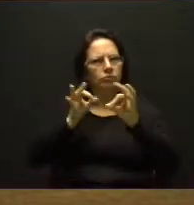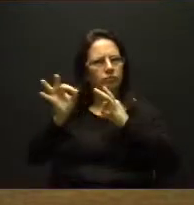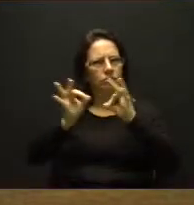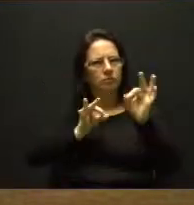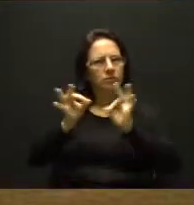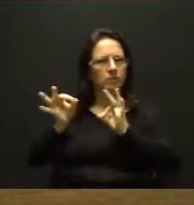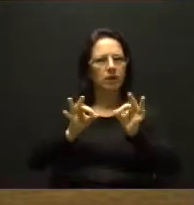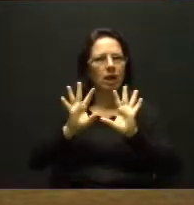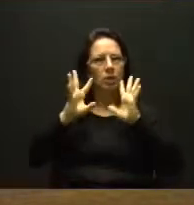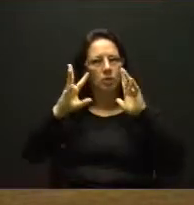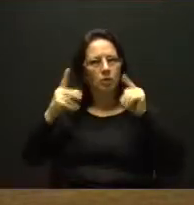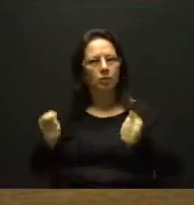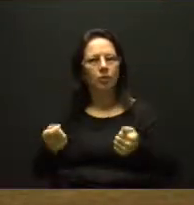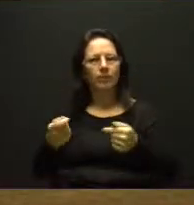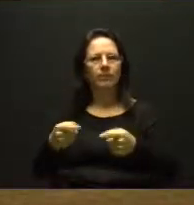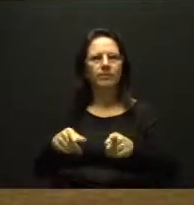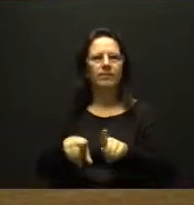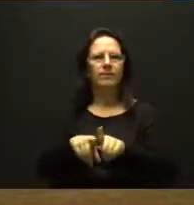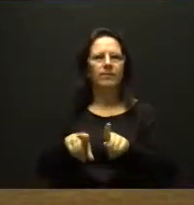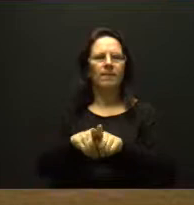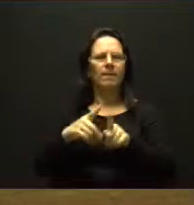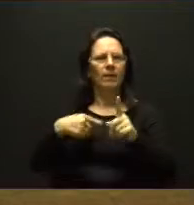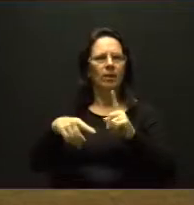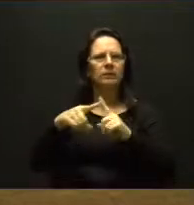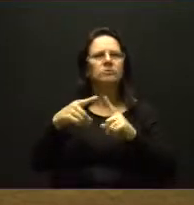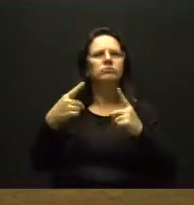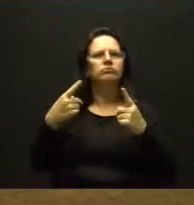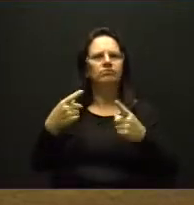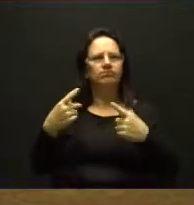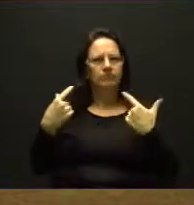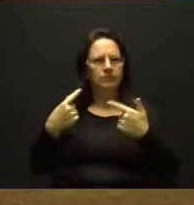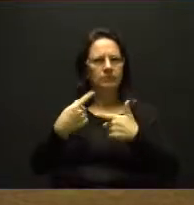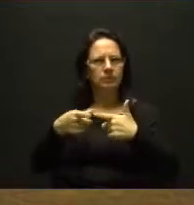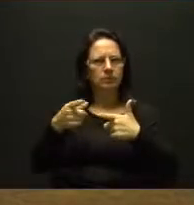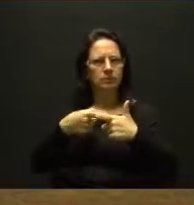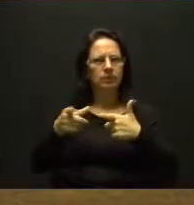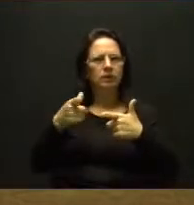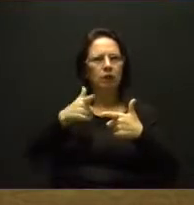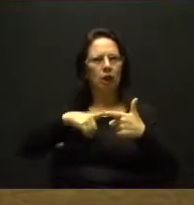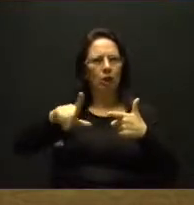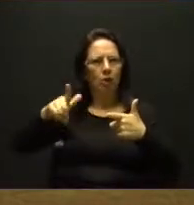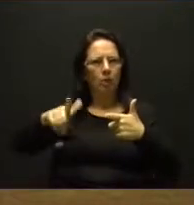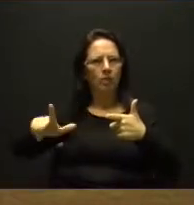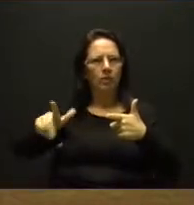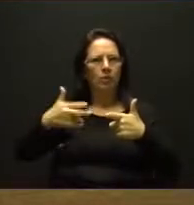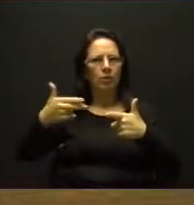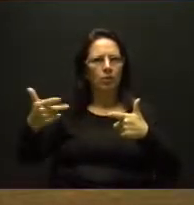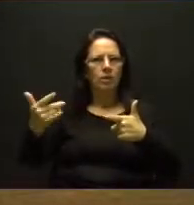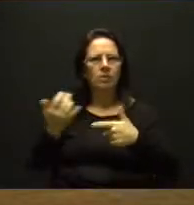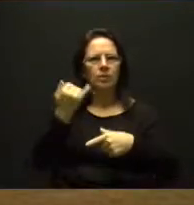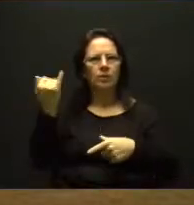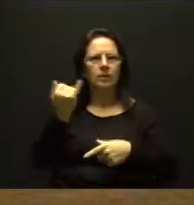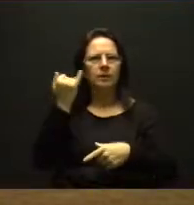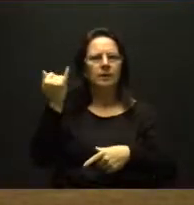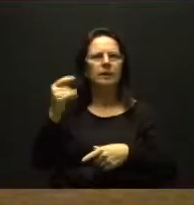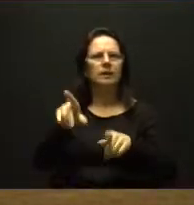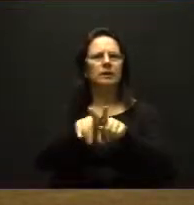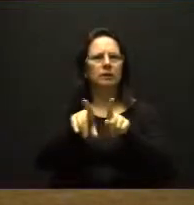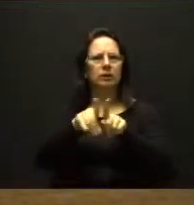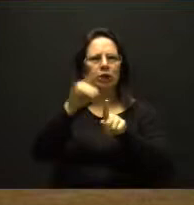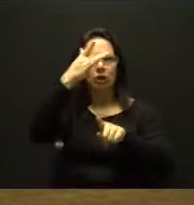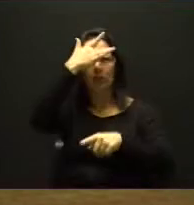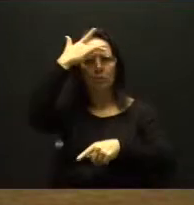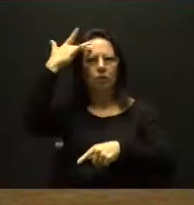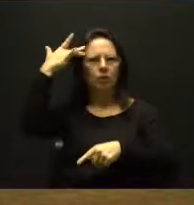situação e ela é muito mais grave no navegador porque tem outro dado muito relevante que a gente sabe que todas as